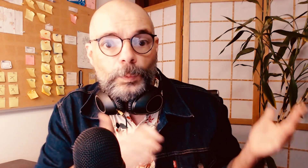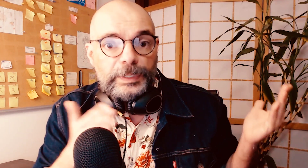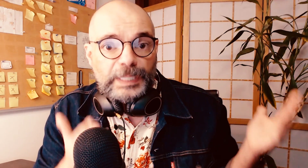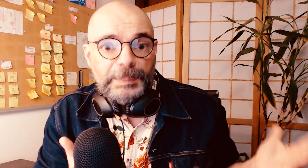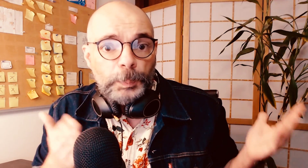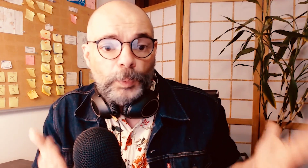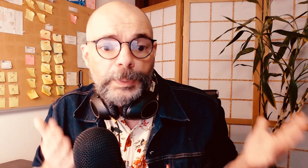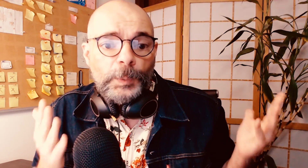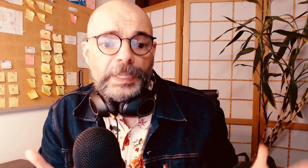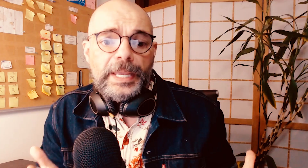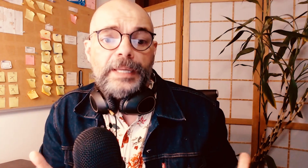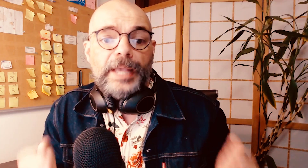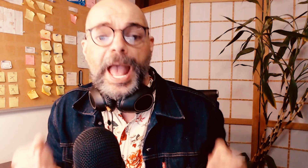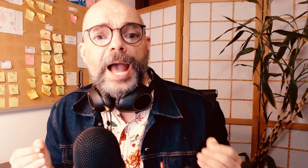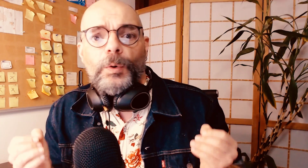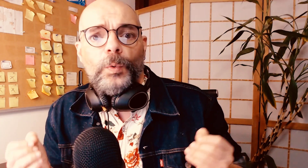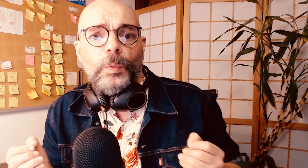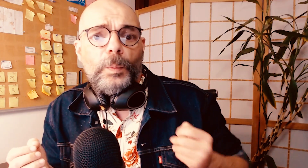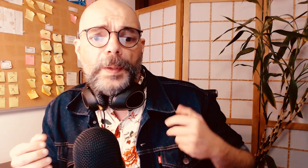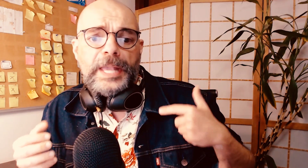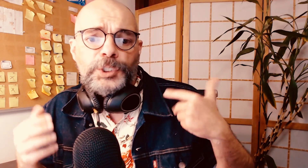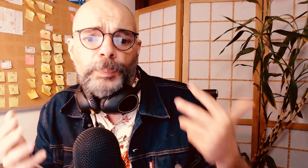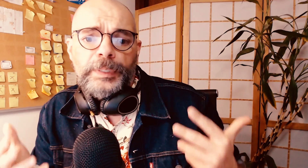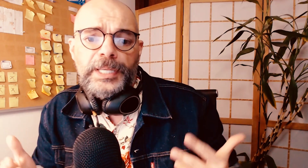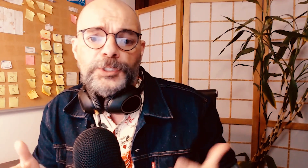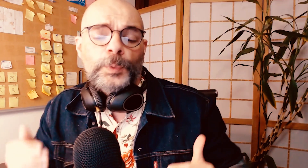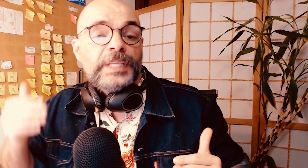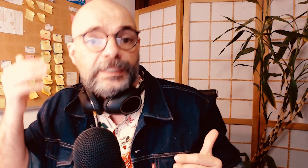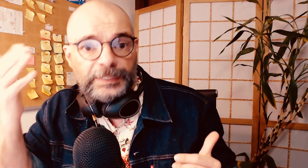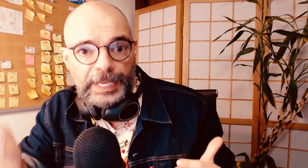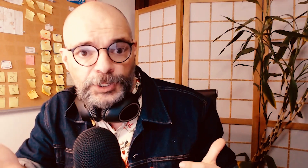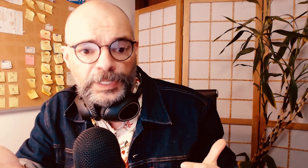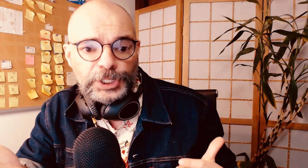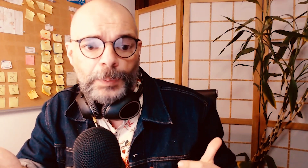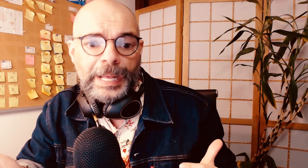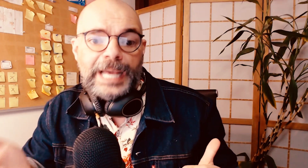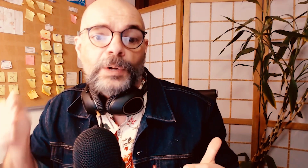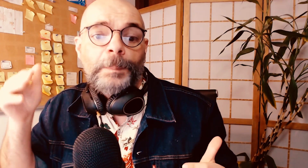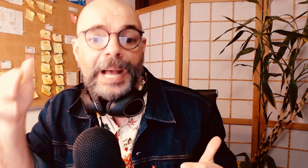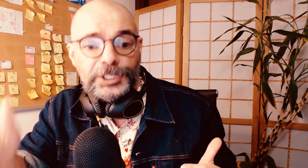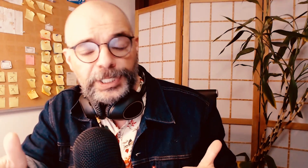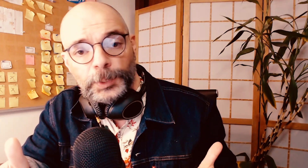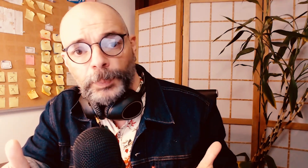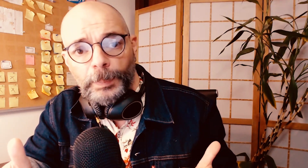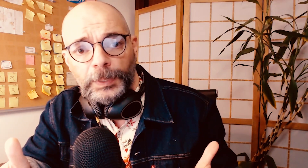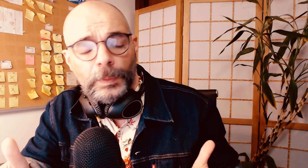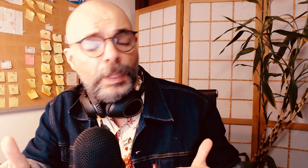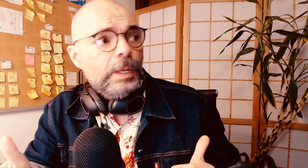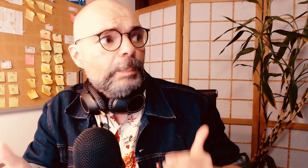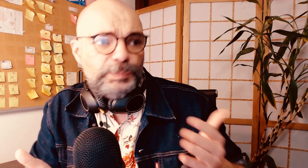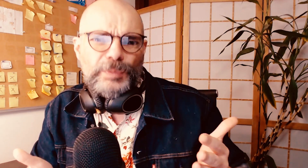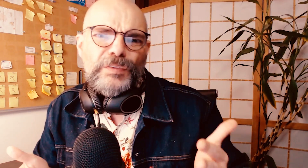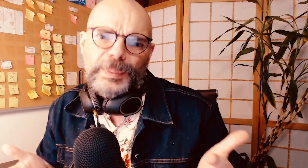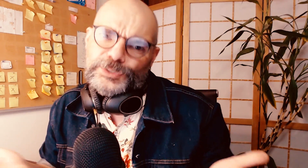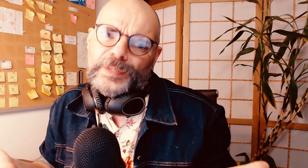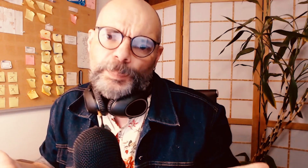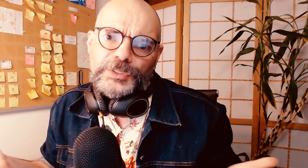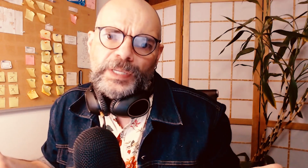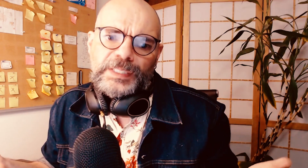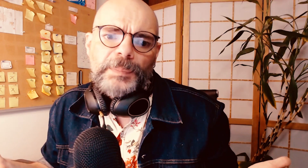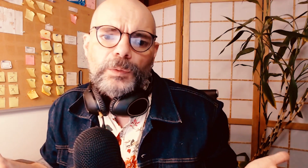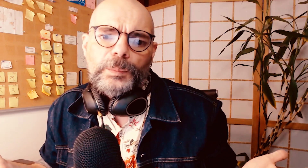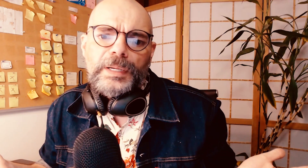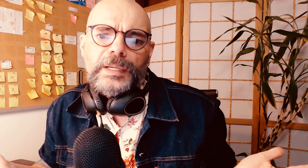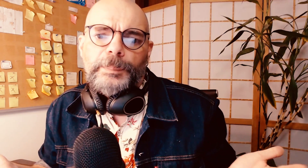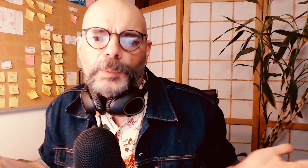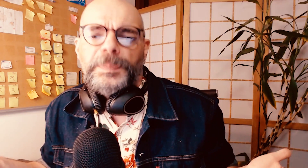o orçamento público para ele. Algum ente político que aceite deixar o cara roubar dinheiro público, mas provavelmente só depois de